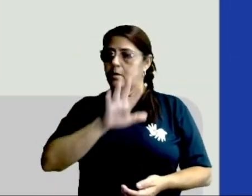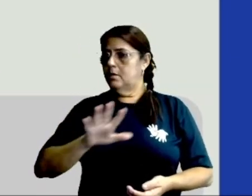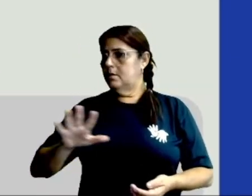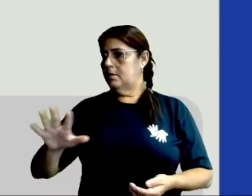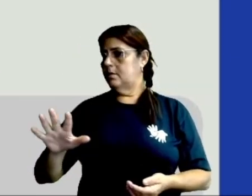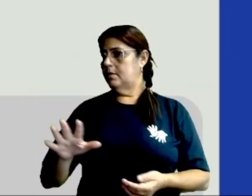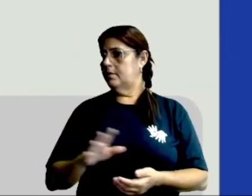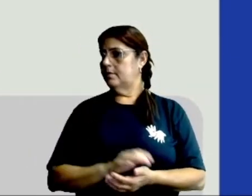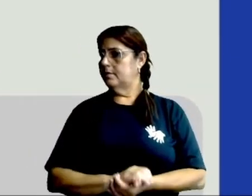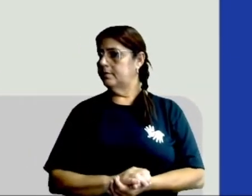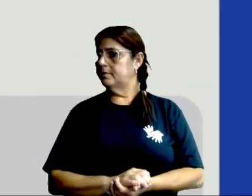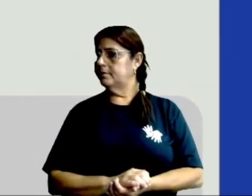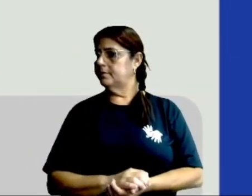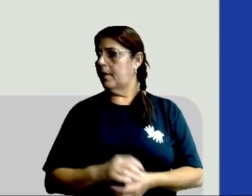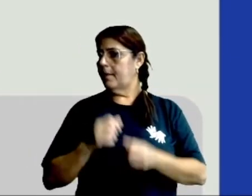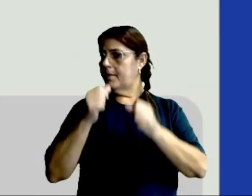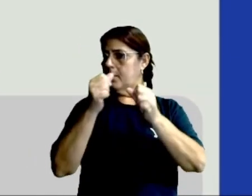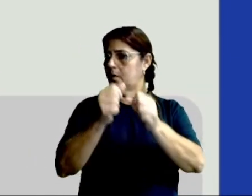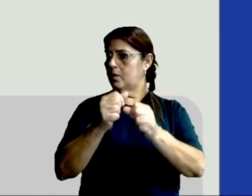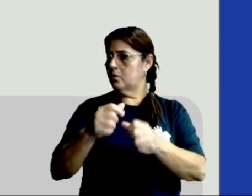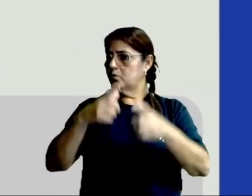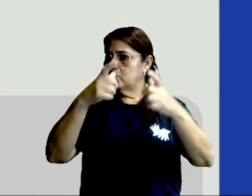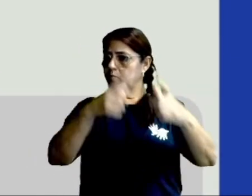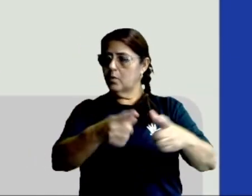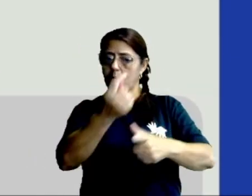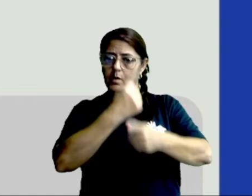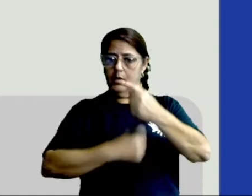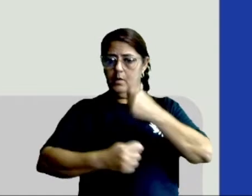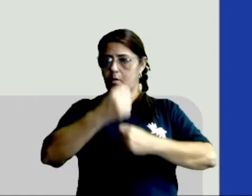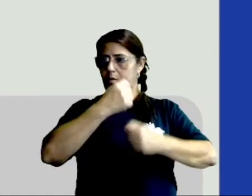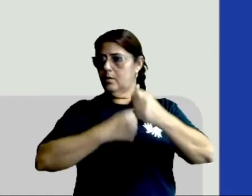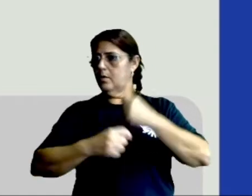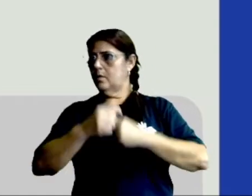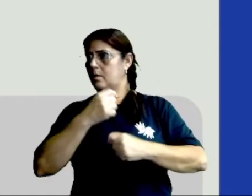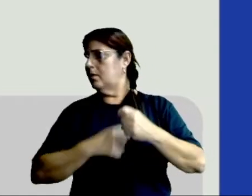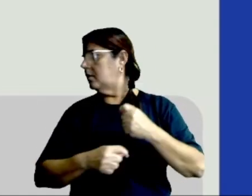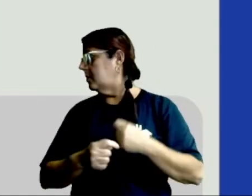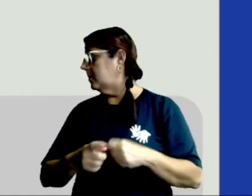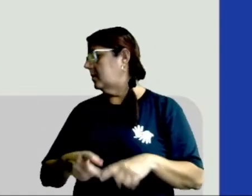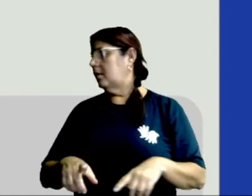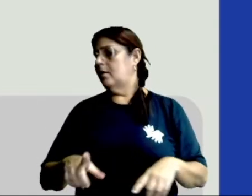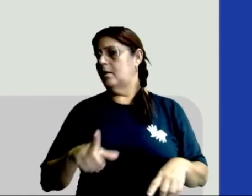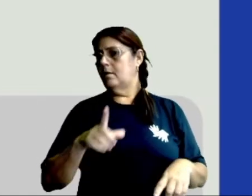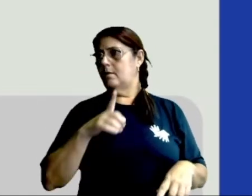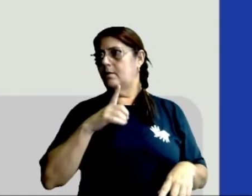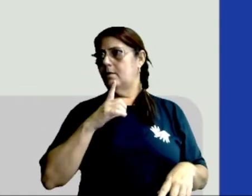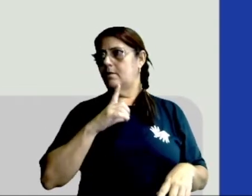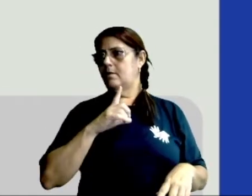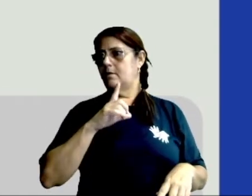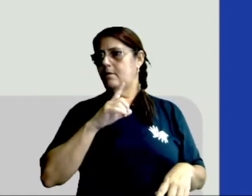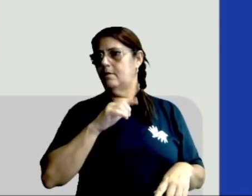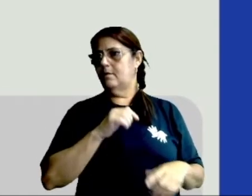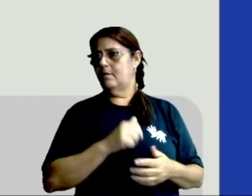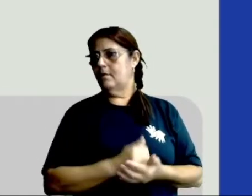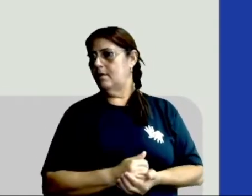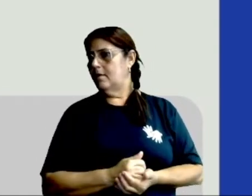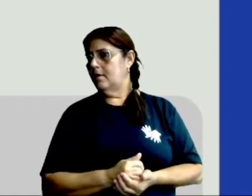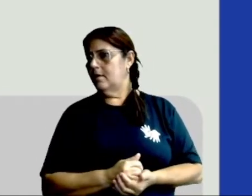Pronto. E a União Europeia, um poderoso bloco econômico, né? A União Europeia, ela foi um bloco